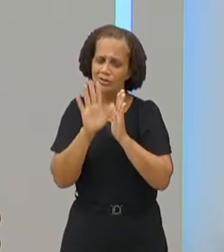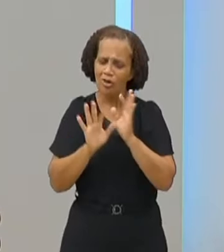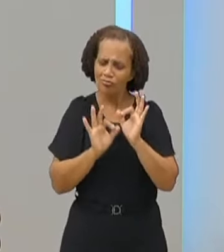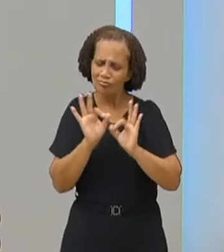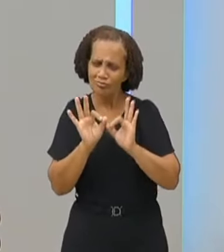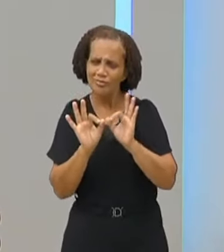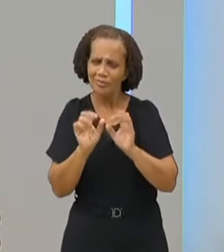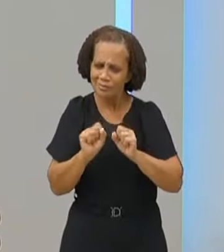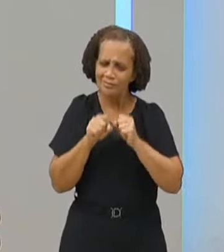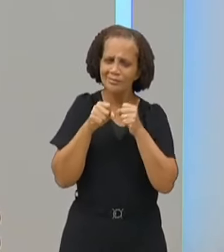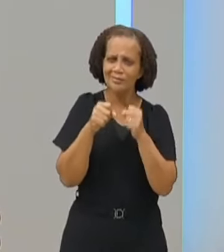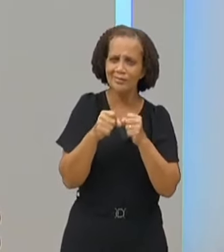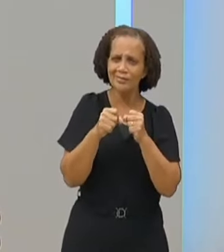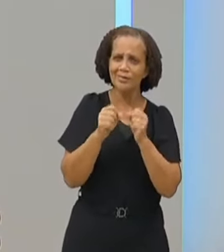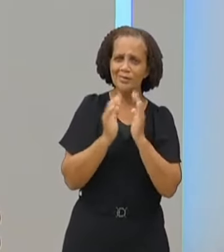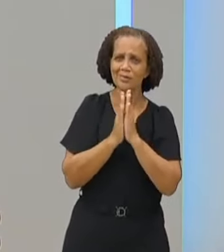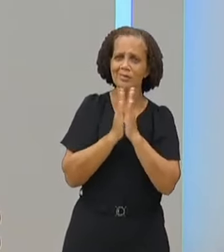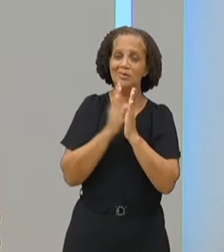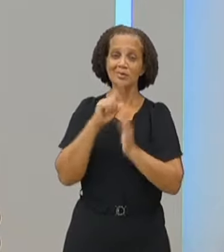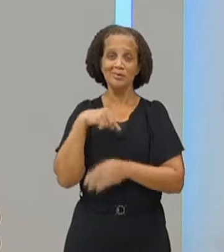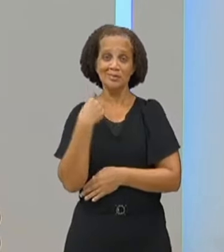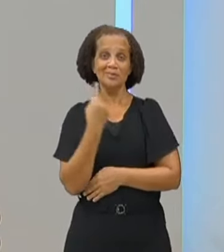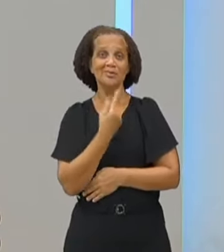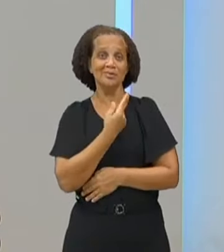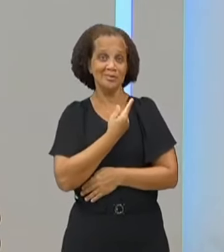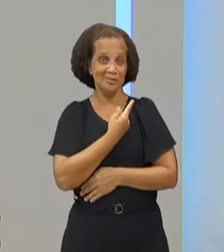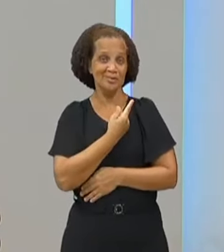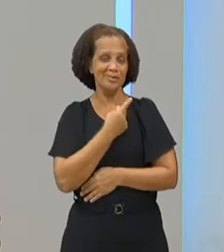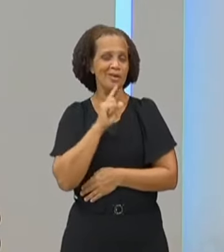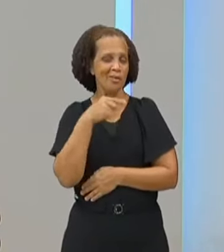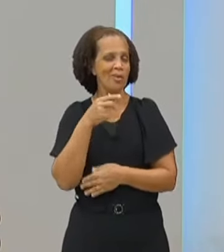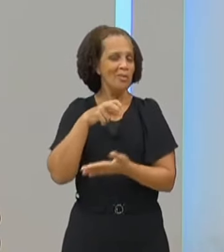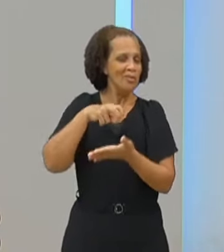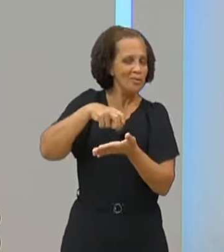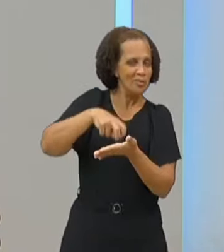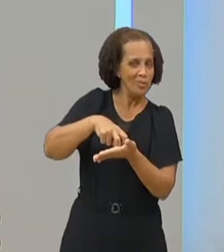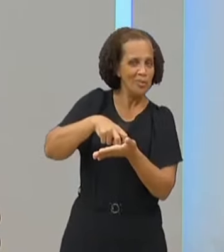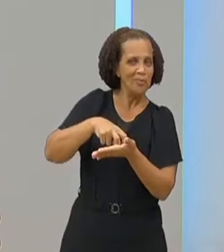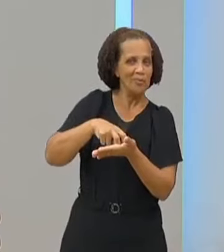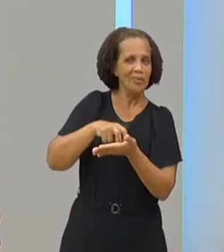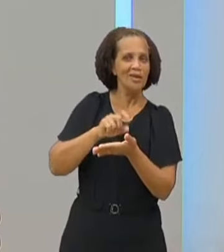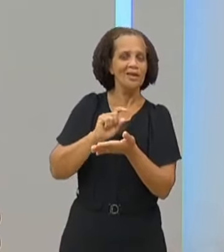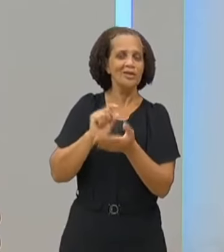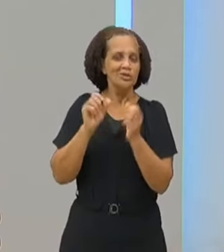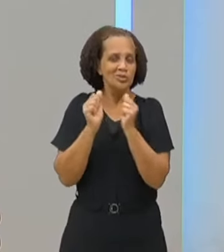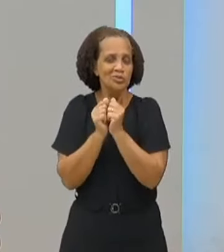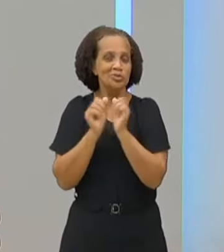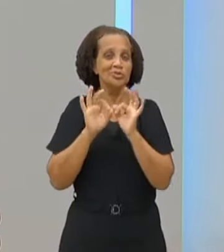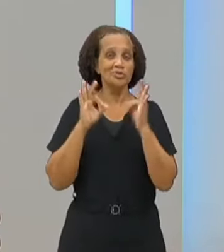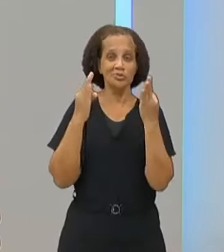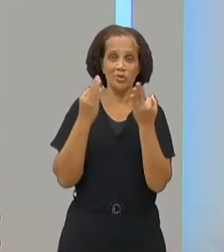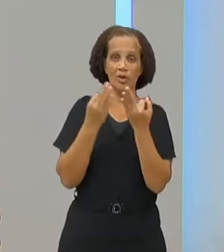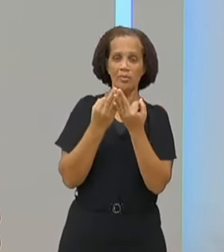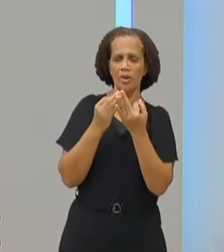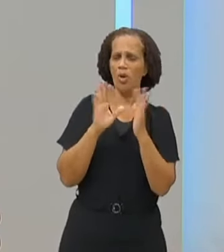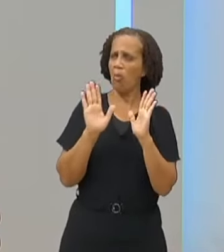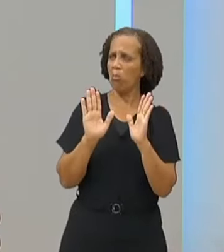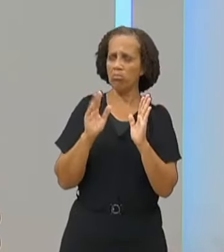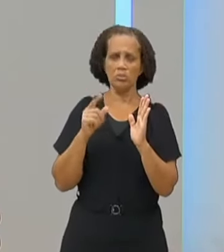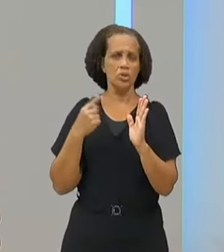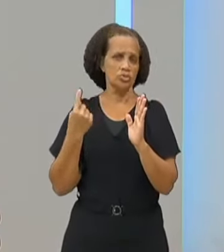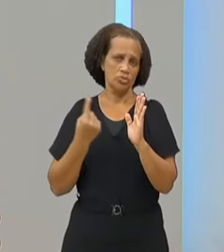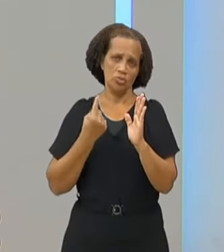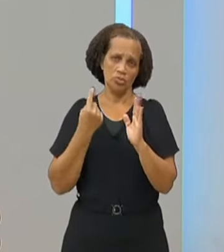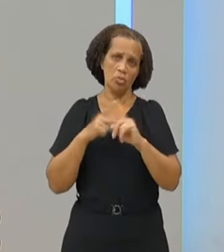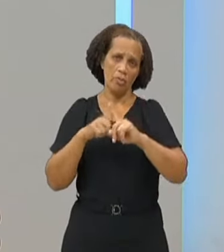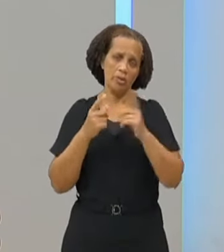de oração, que você se pode dobrar os seus joelhos com a sua família ou mesmo sozinho, esteja